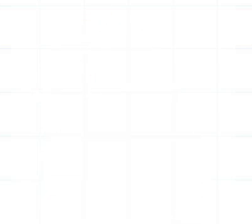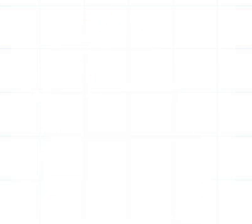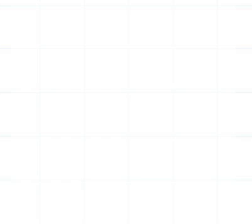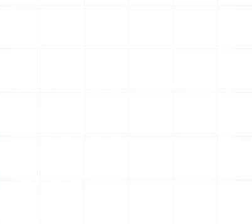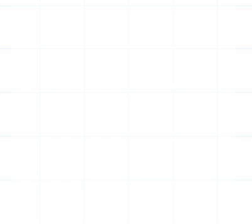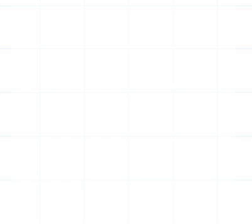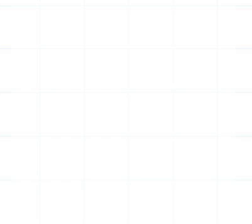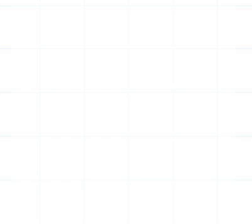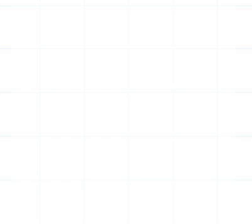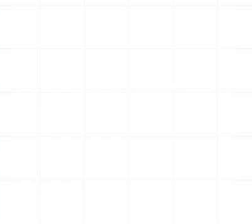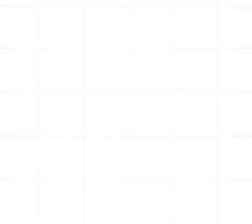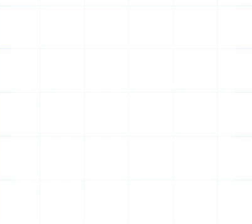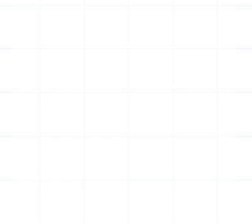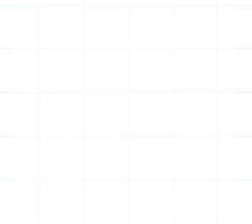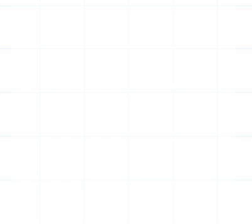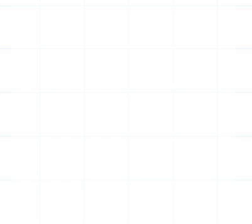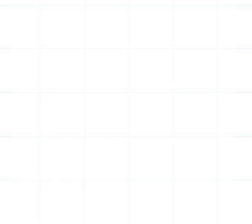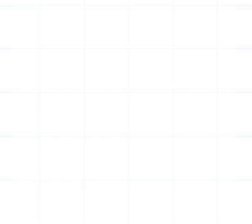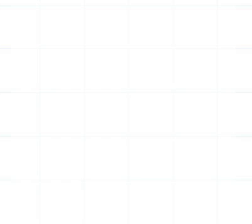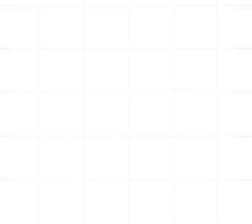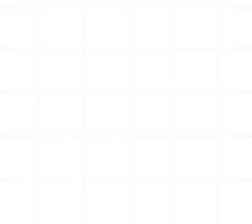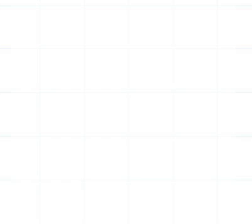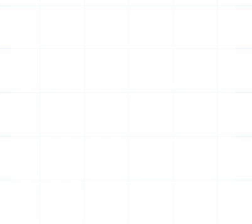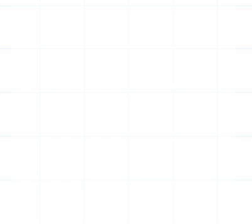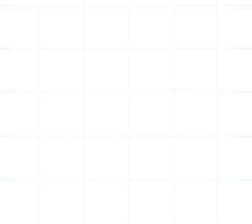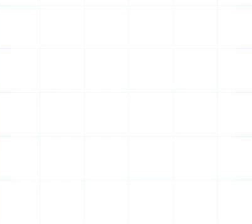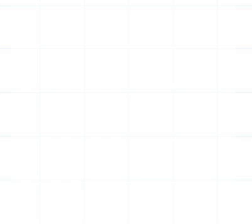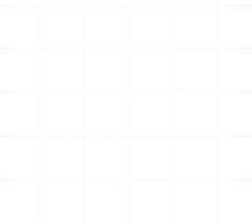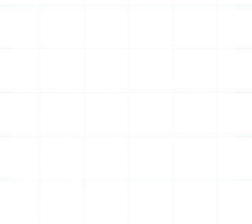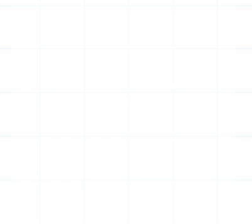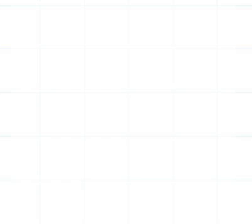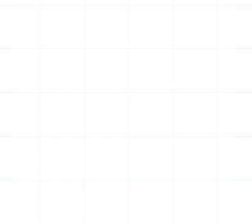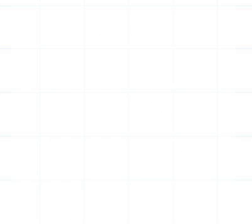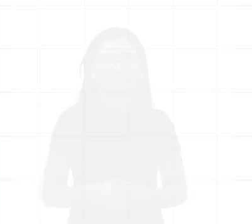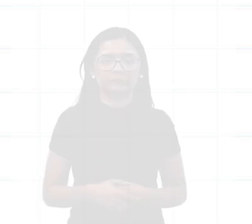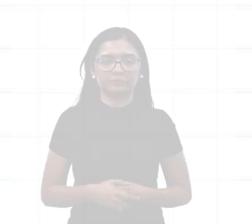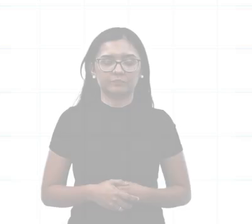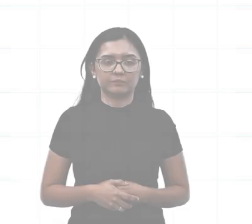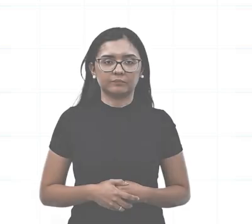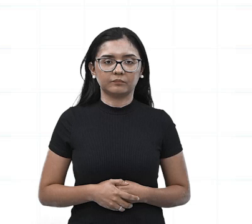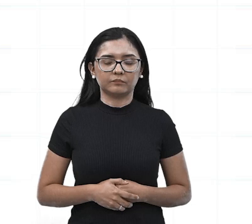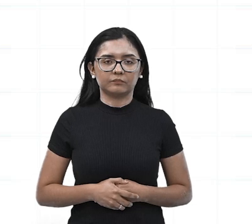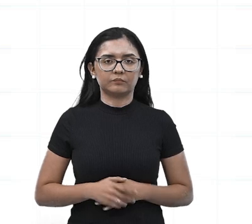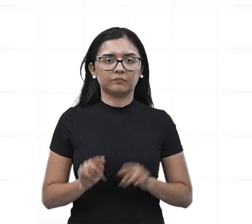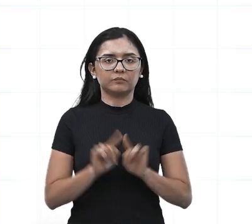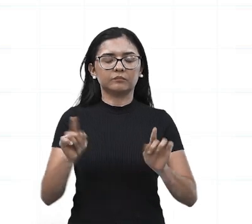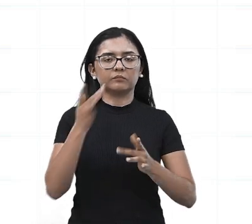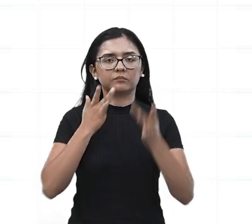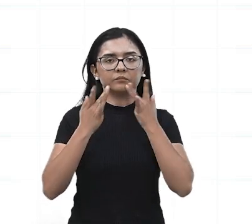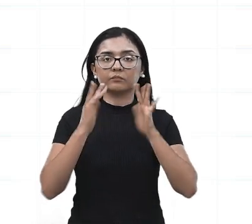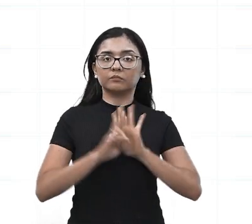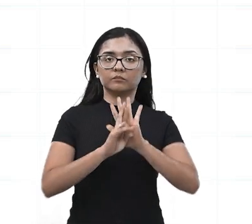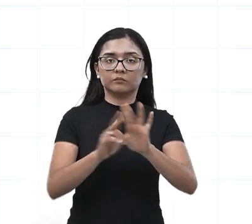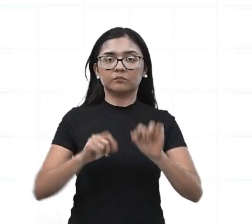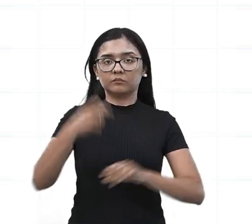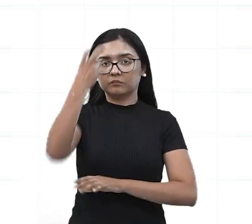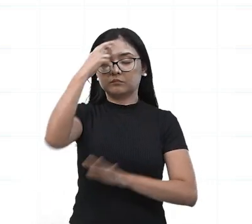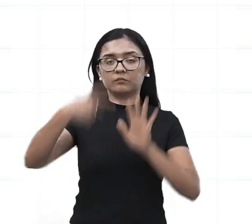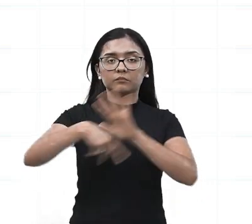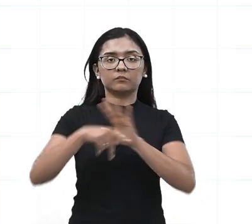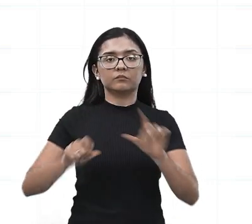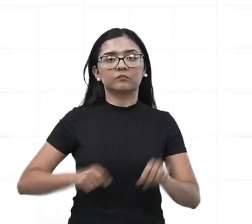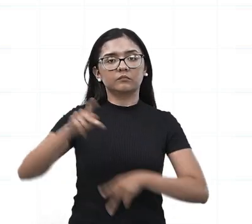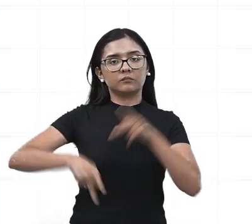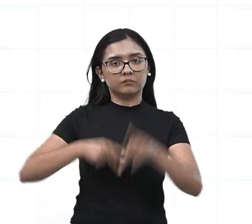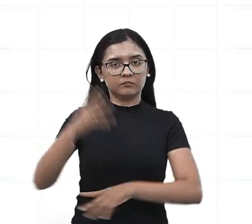teatro estrangeiro não representava a cultura e os costumes do povo brasileiro. Então, olha